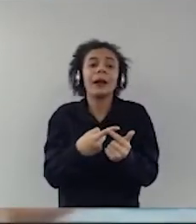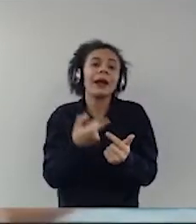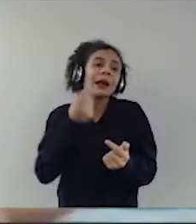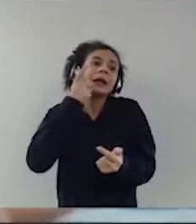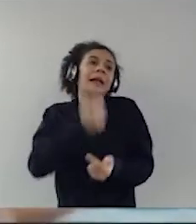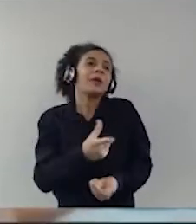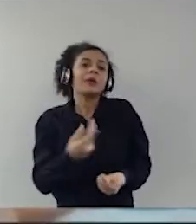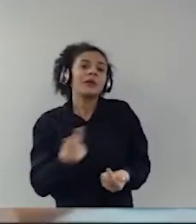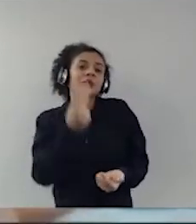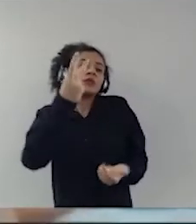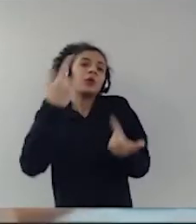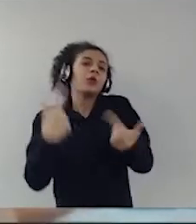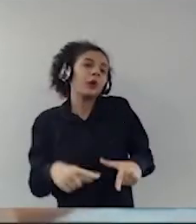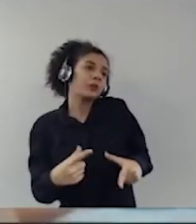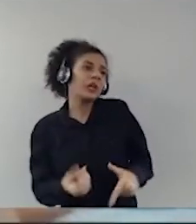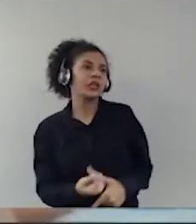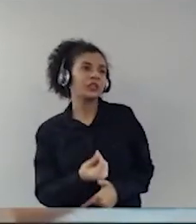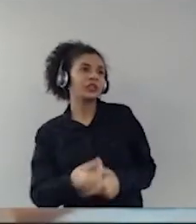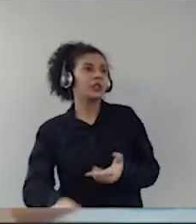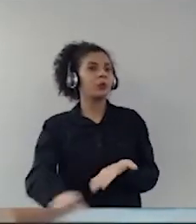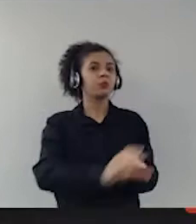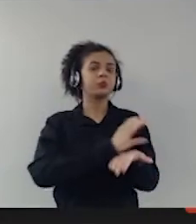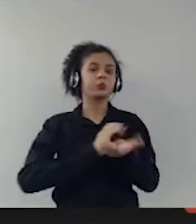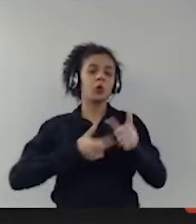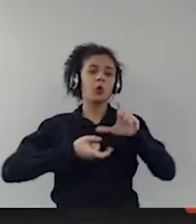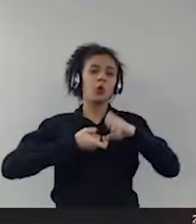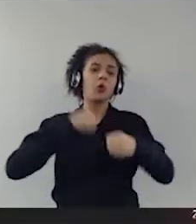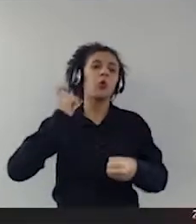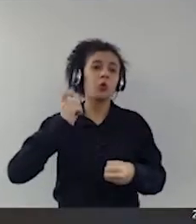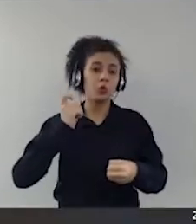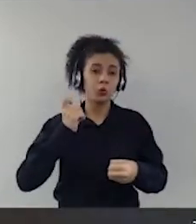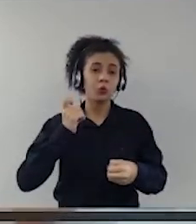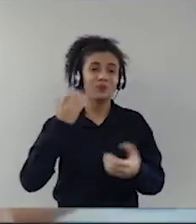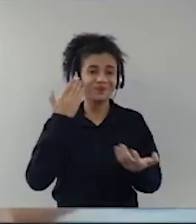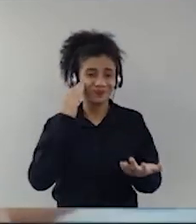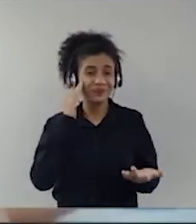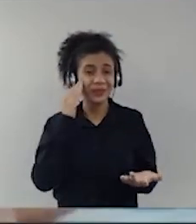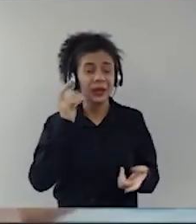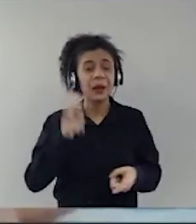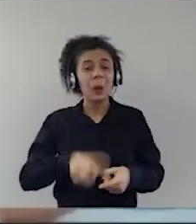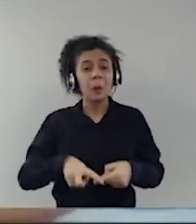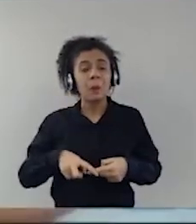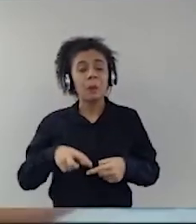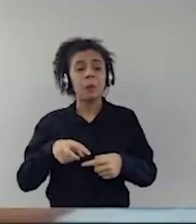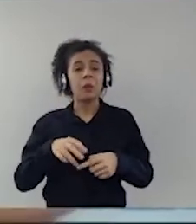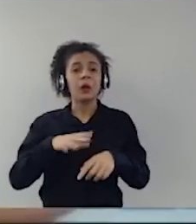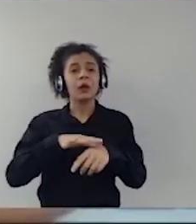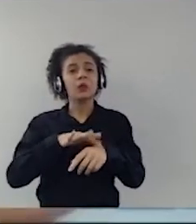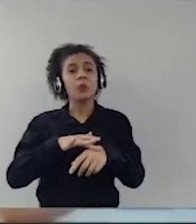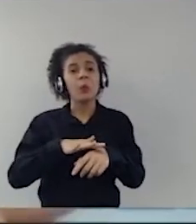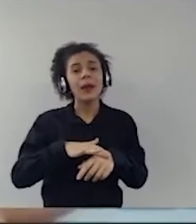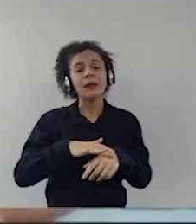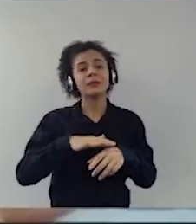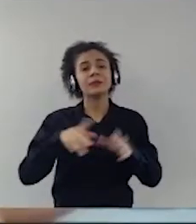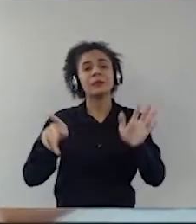remédios porque não são lucrativos. São doenças, geralmente, que afetam o Cone